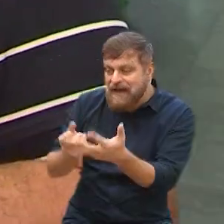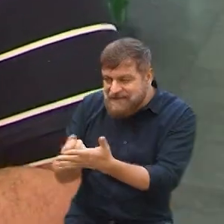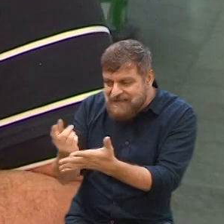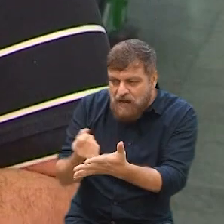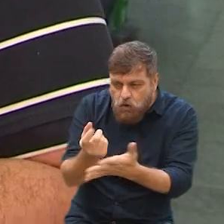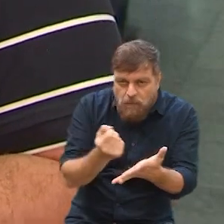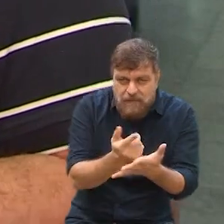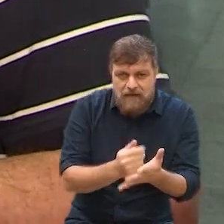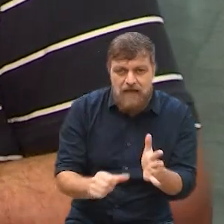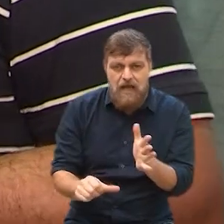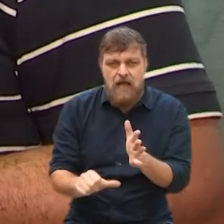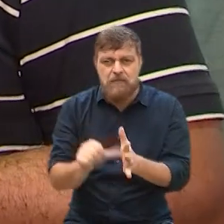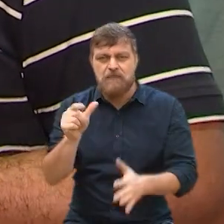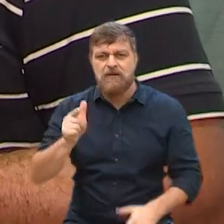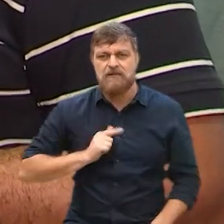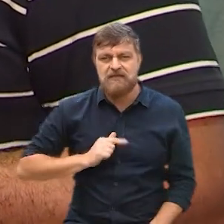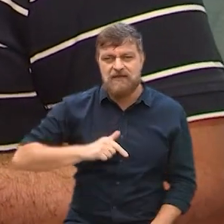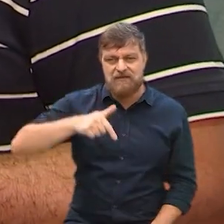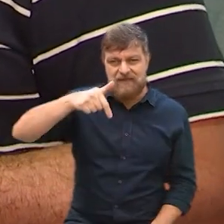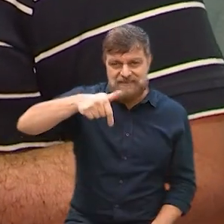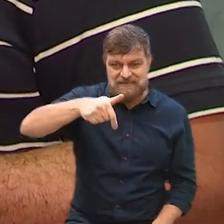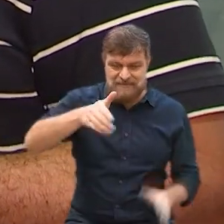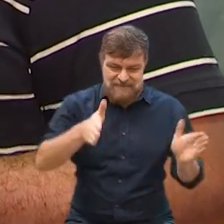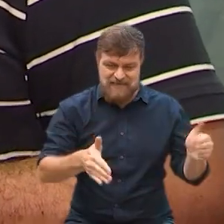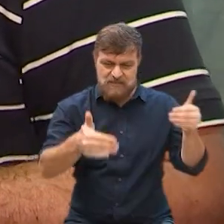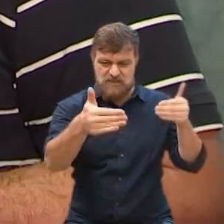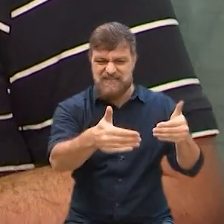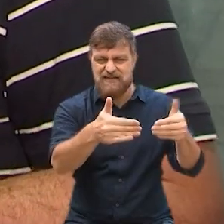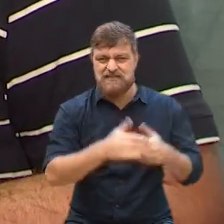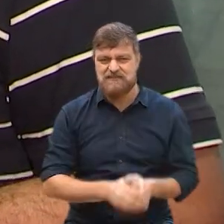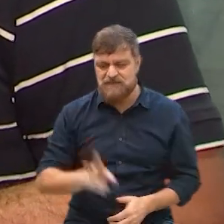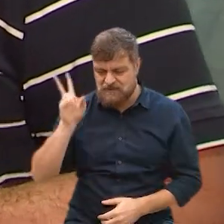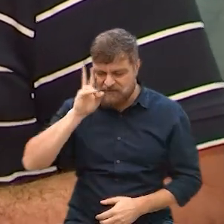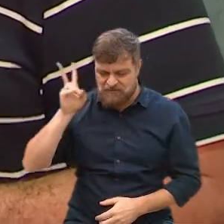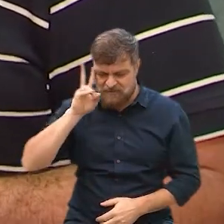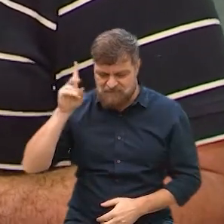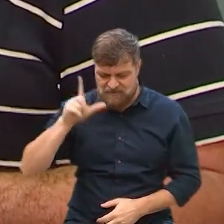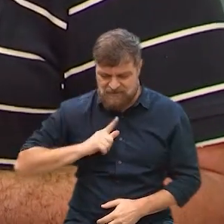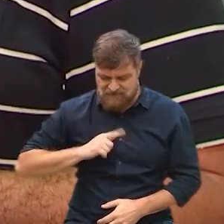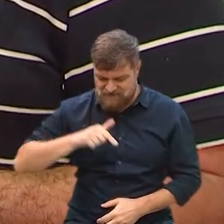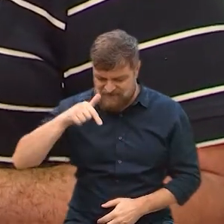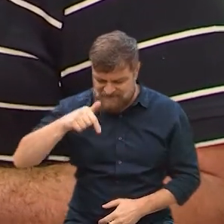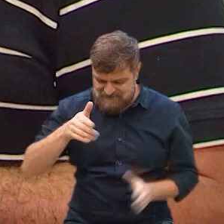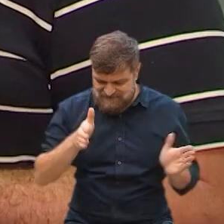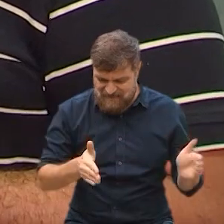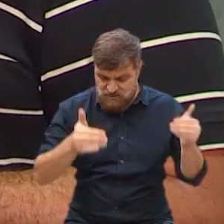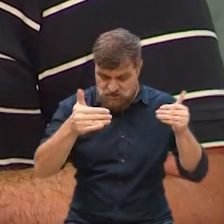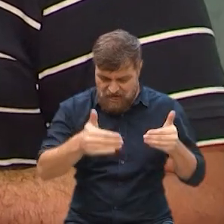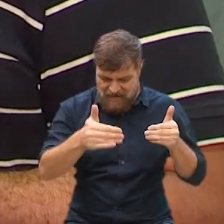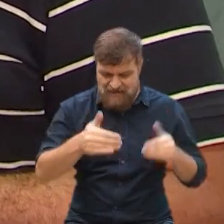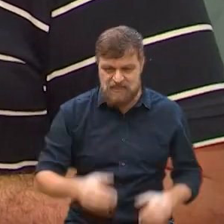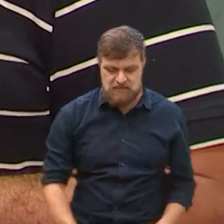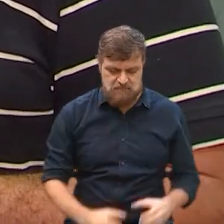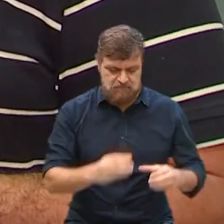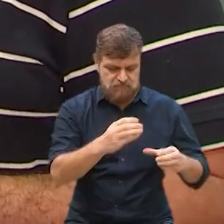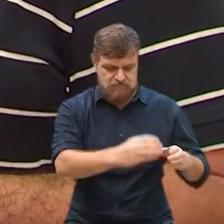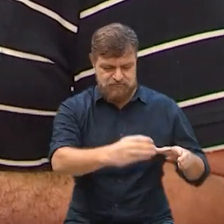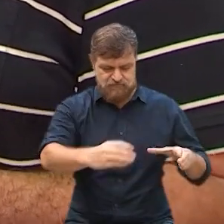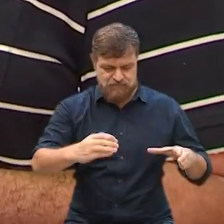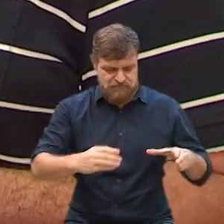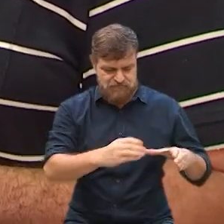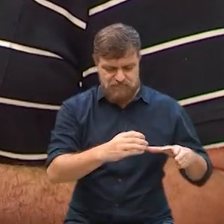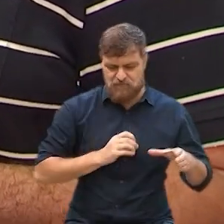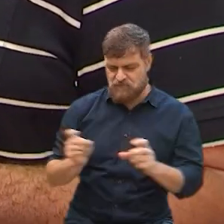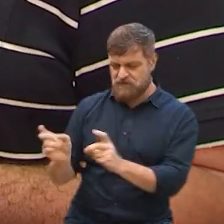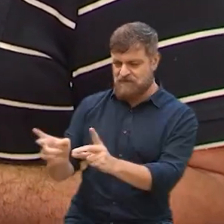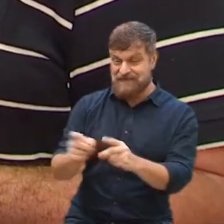A primeira produção foram 7 caixas. Eu não me lembro direito, mas foram 7 caixas de salsa. Foram, na